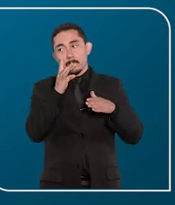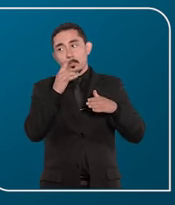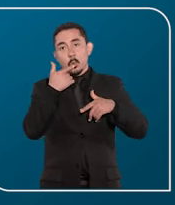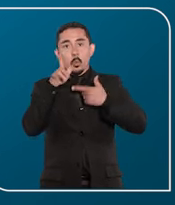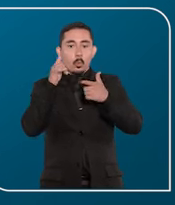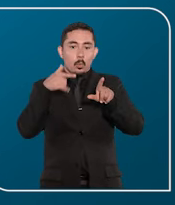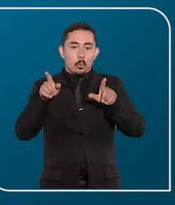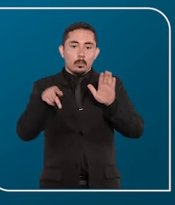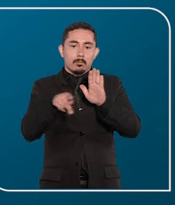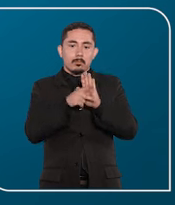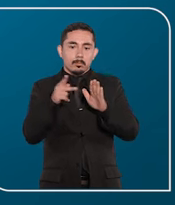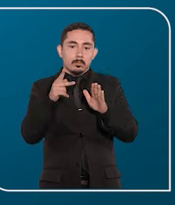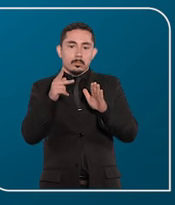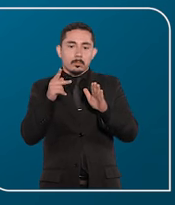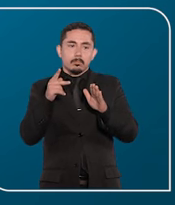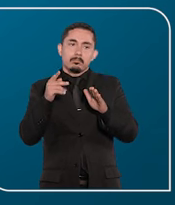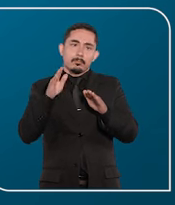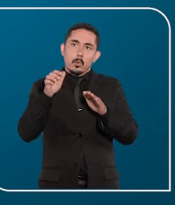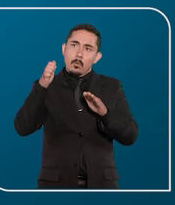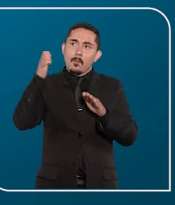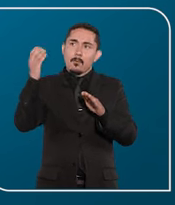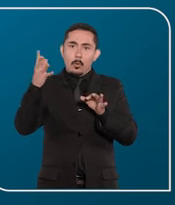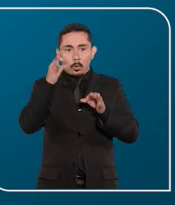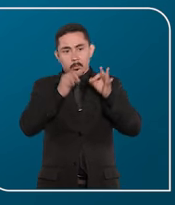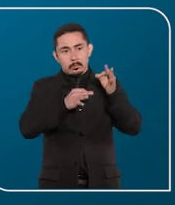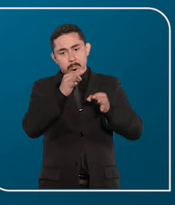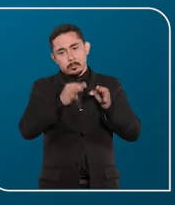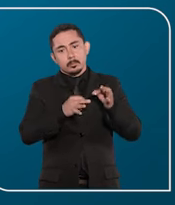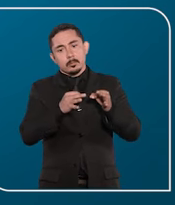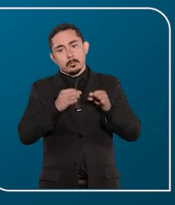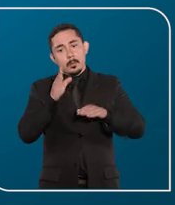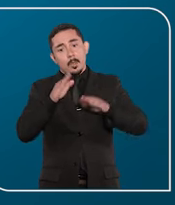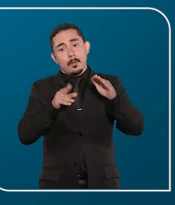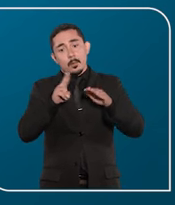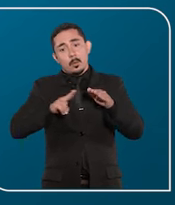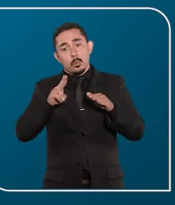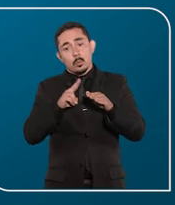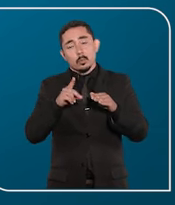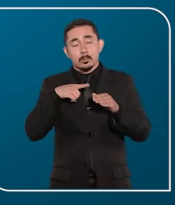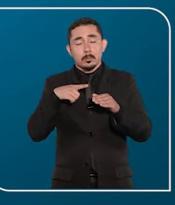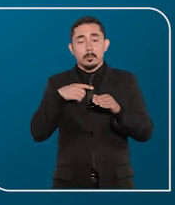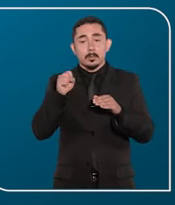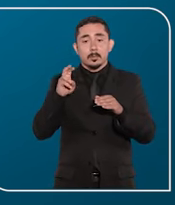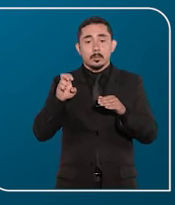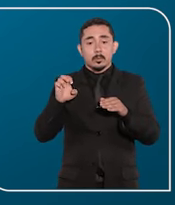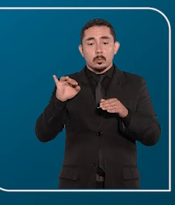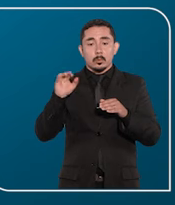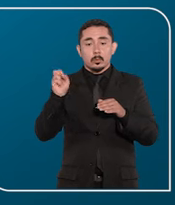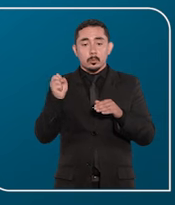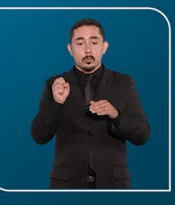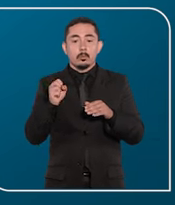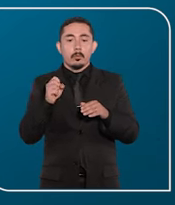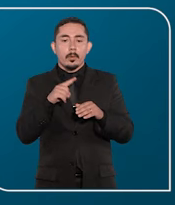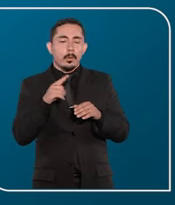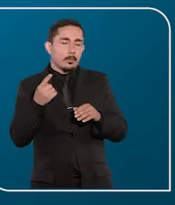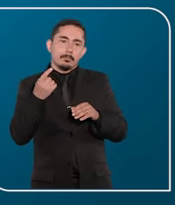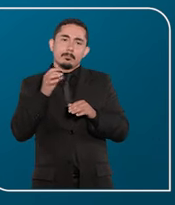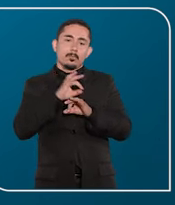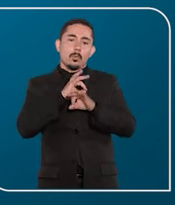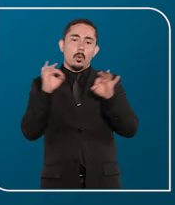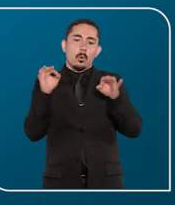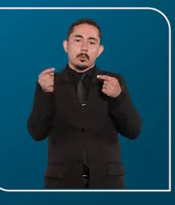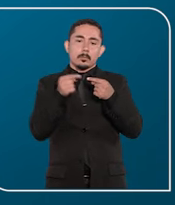esfera extrajudicial, ou até mesmo utilizando, né? A gente tem aqui no Santa Cruz do Sul, Sejusque, por exemplo, que é brilhante, né, que faz um